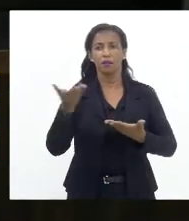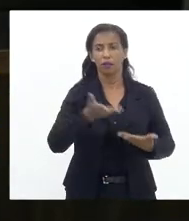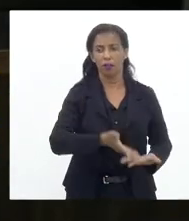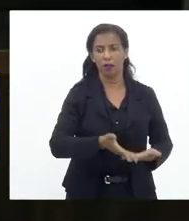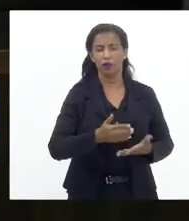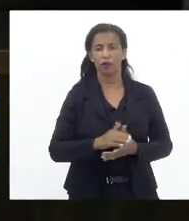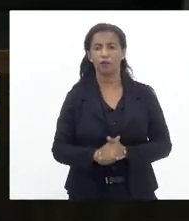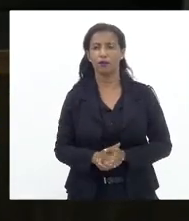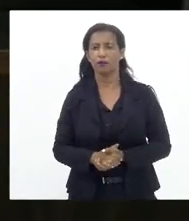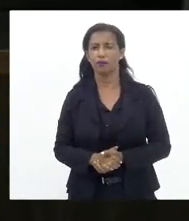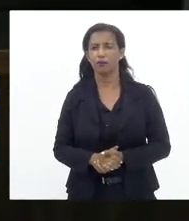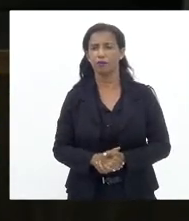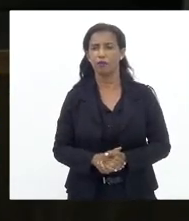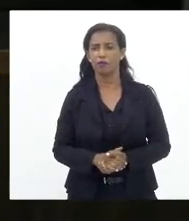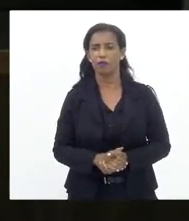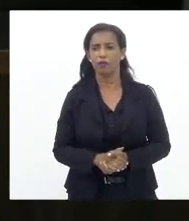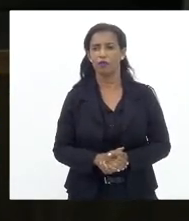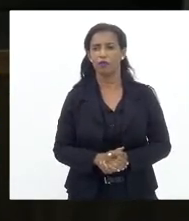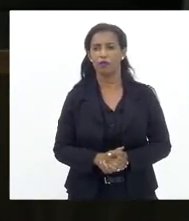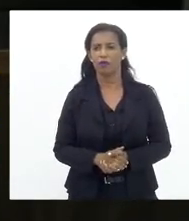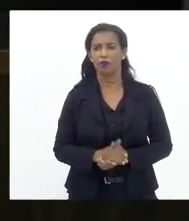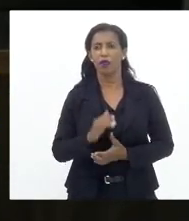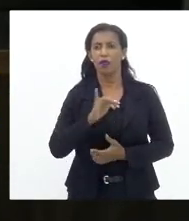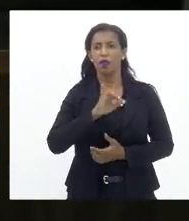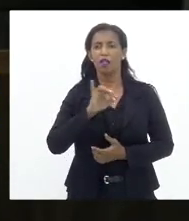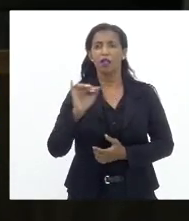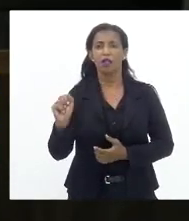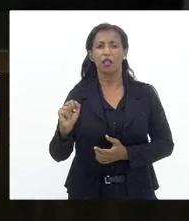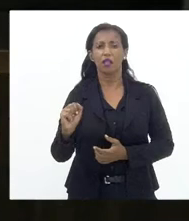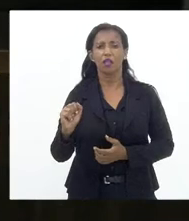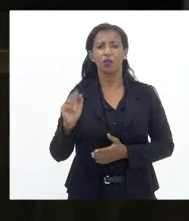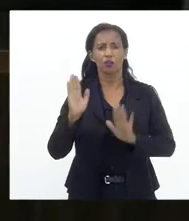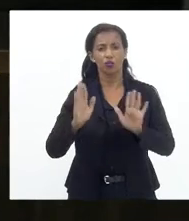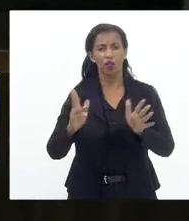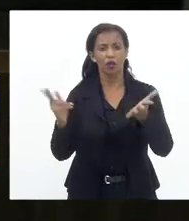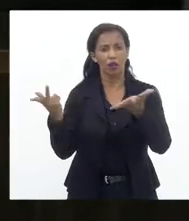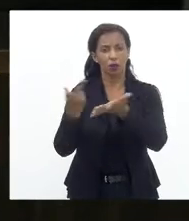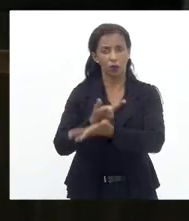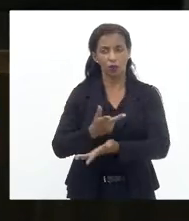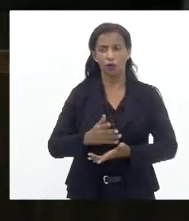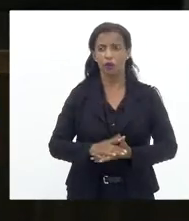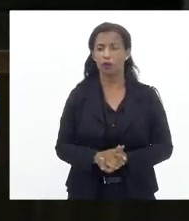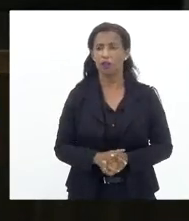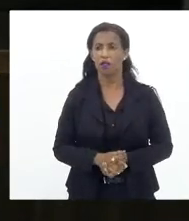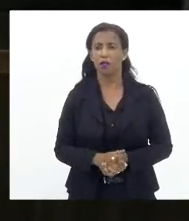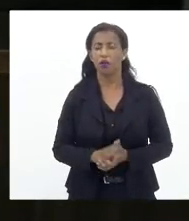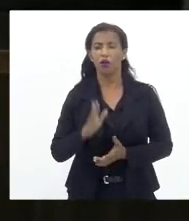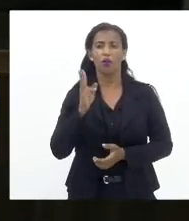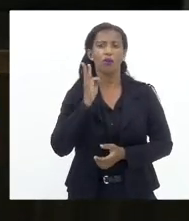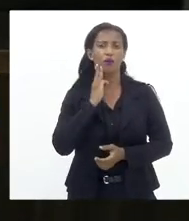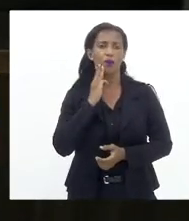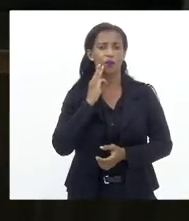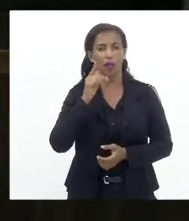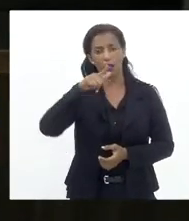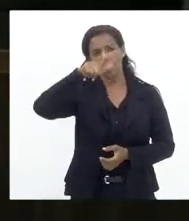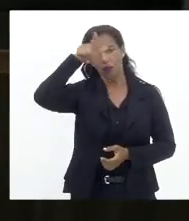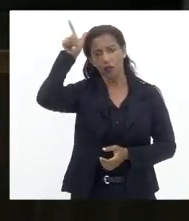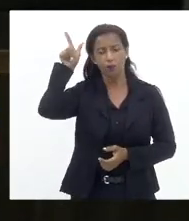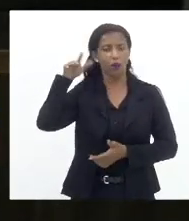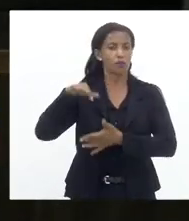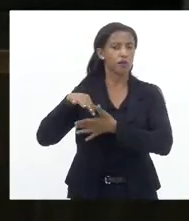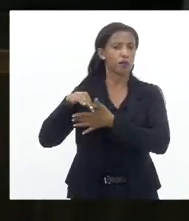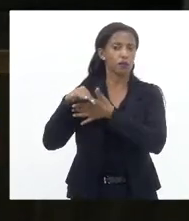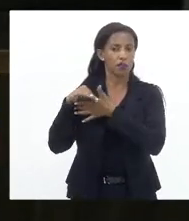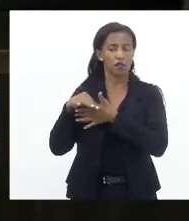seguramente a é isso tá tá sendo feito hoje Deputado waldeck tá dos Pólos são os nossos